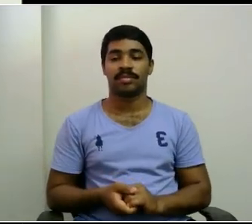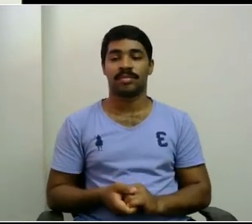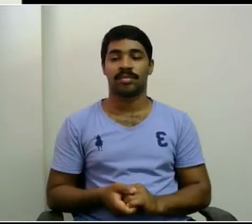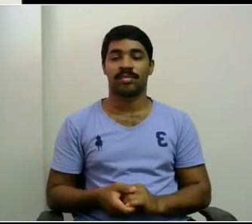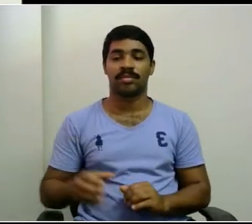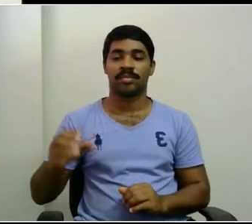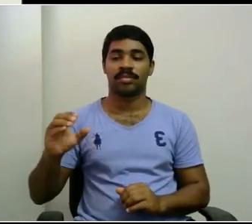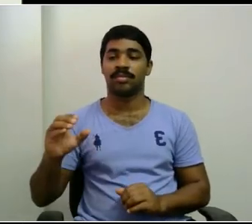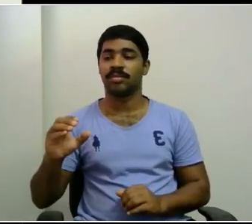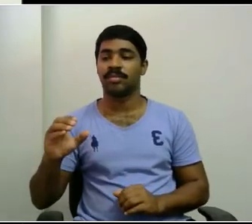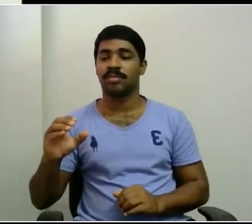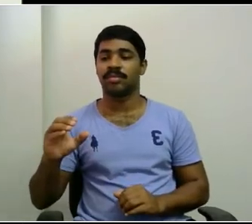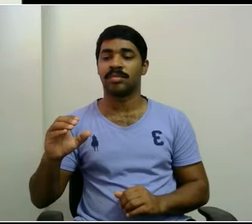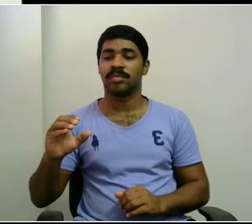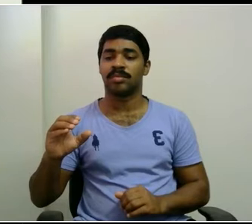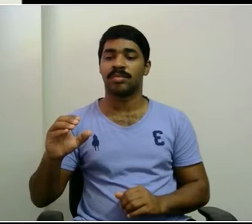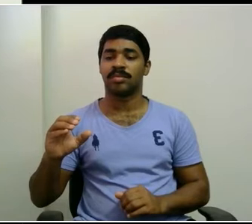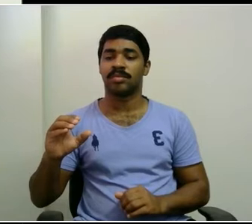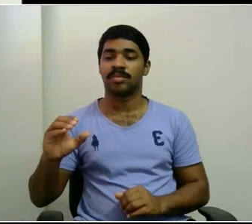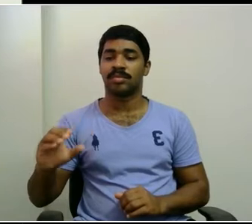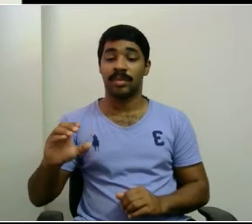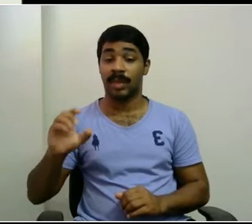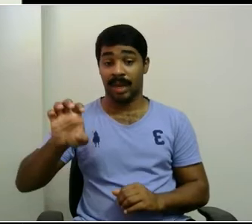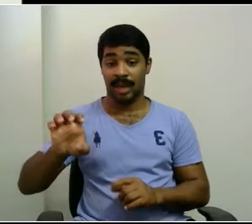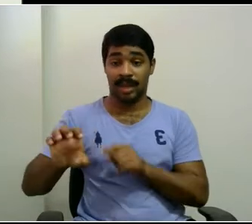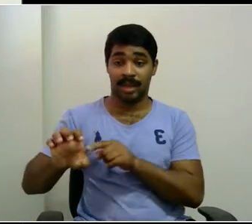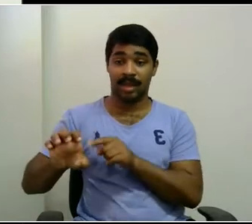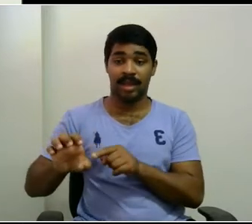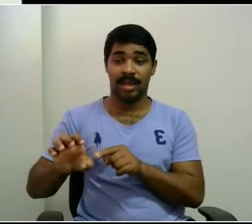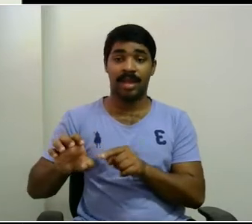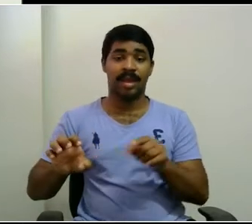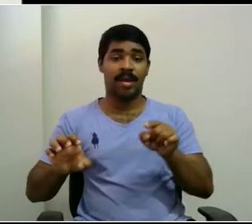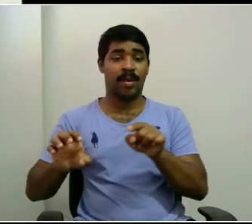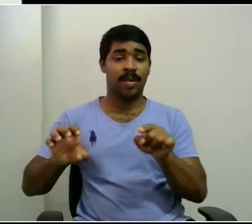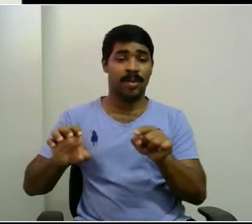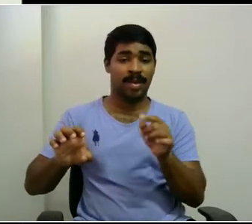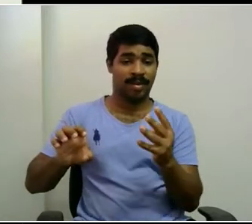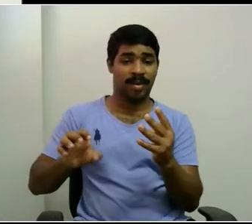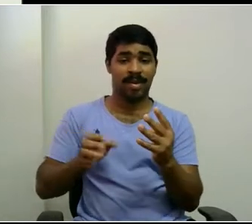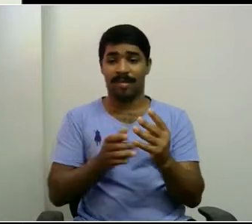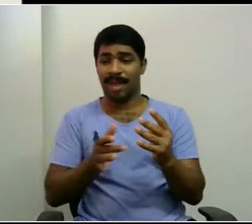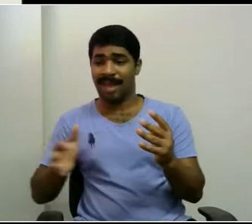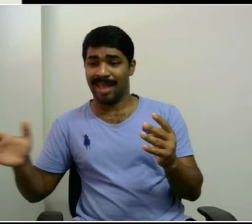Aqui ele começa do menos 1, aqui ele começa do menos infinito e vai até o menos 4, aqui também não,